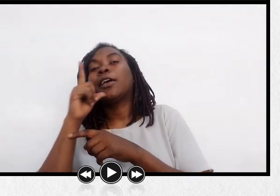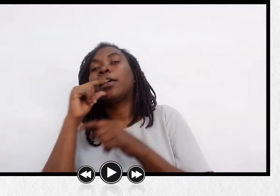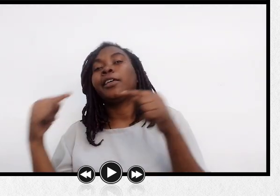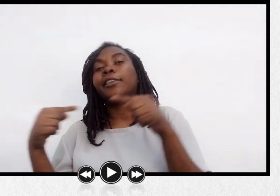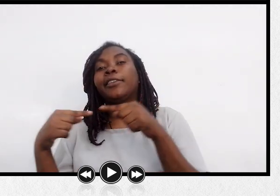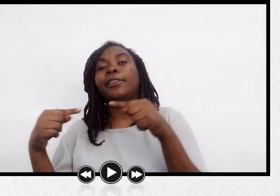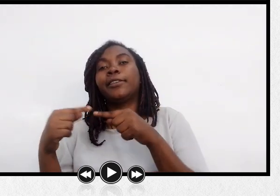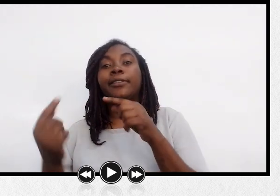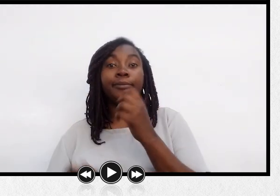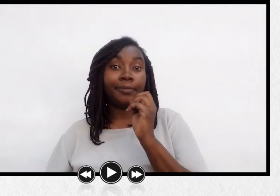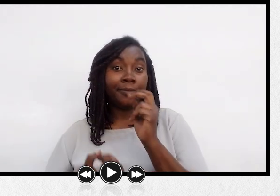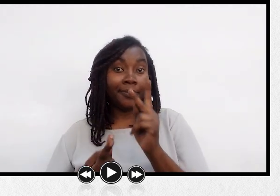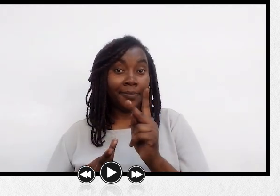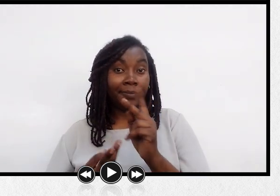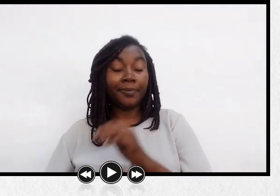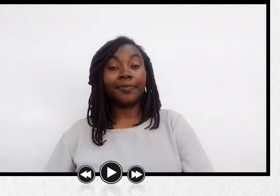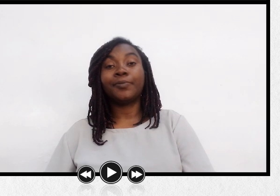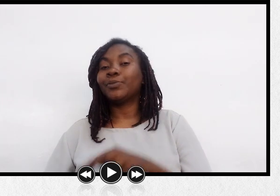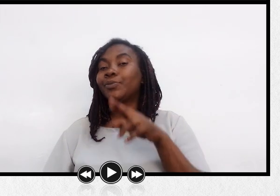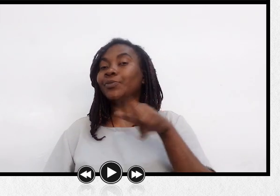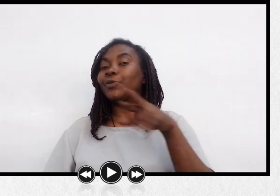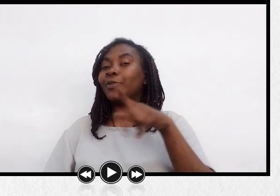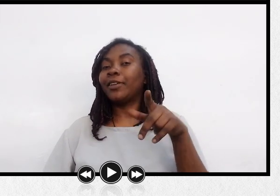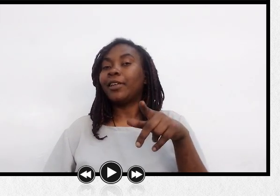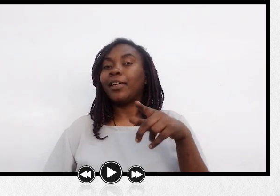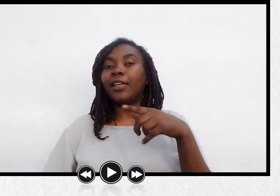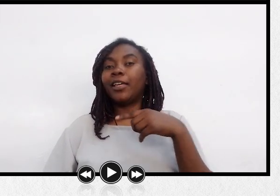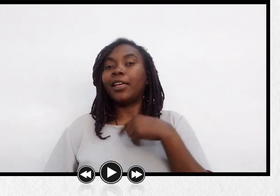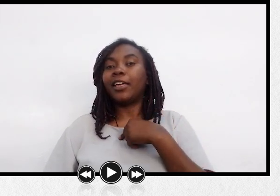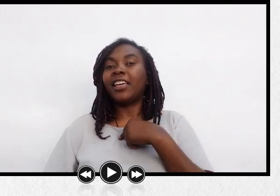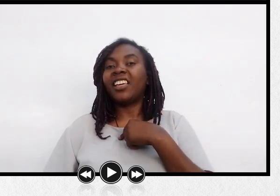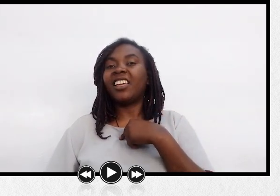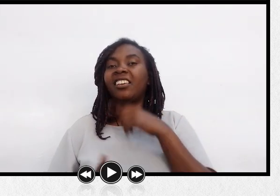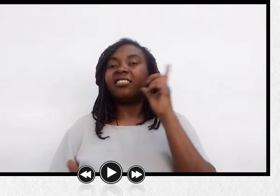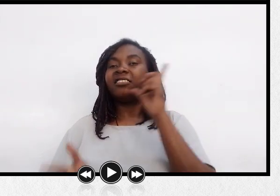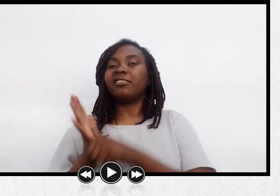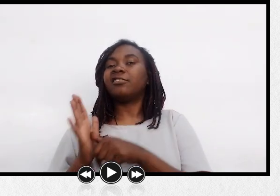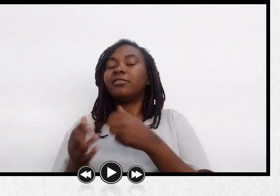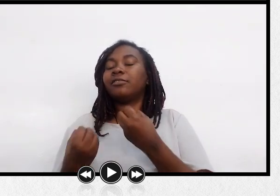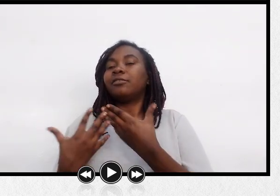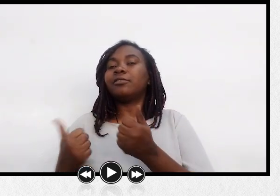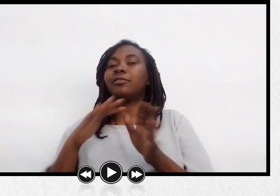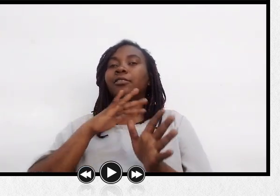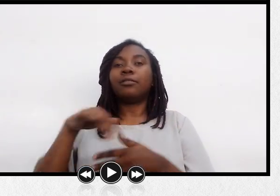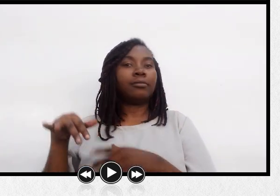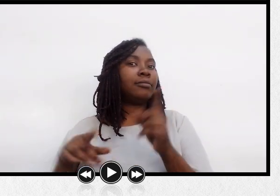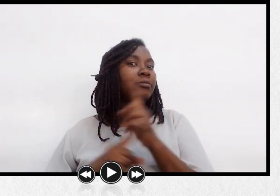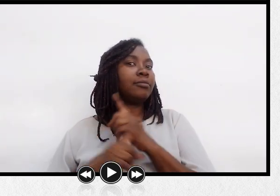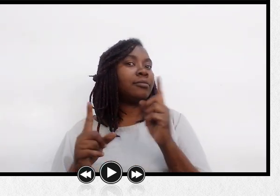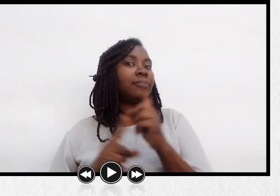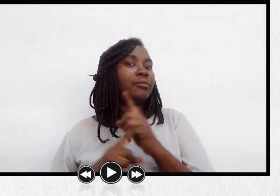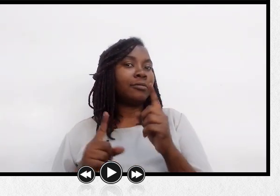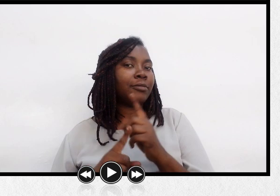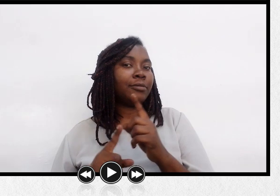hídricos, tá? Não é assim, eu abraço a árvore e está tudo bem. Não. Então, assim, não